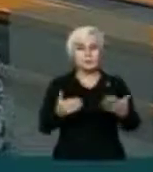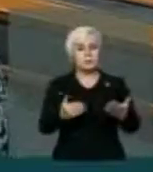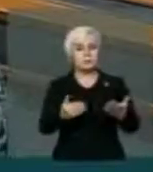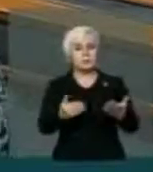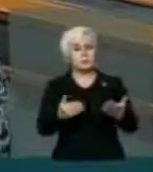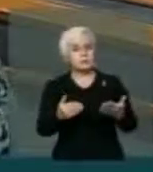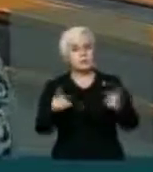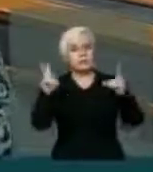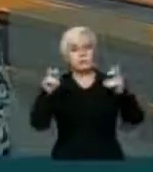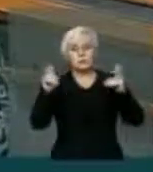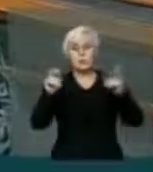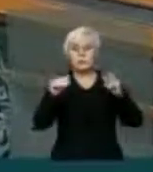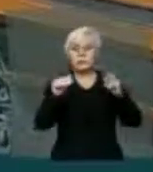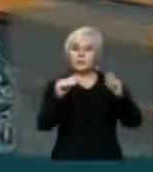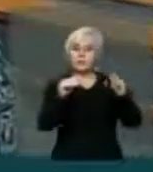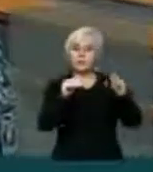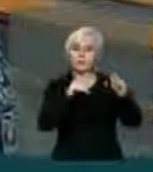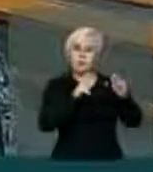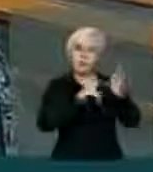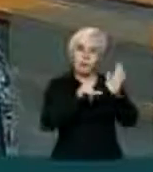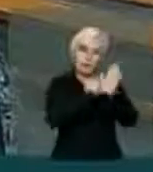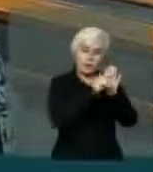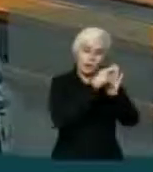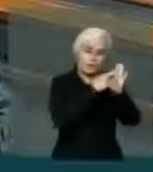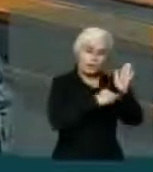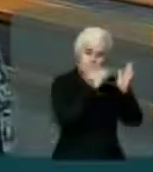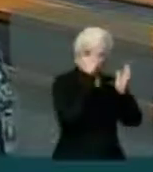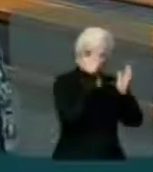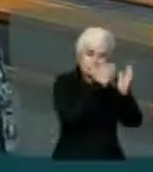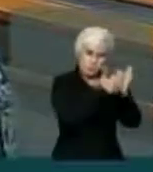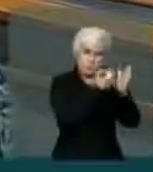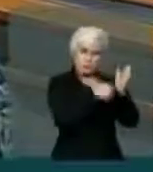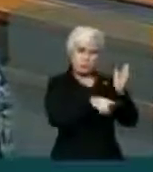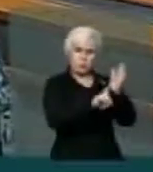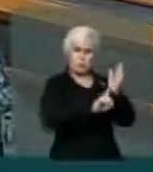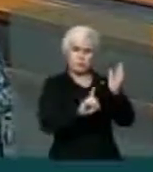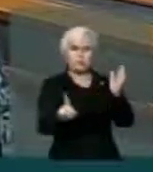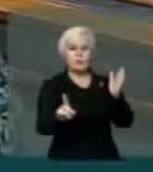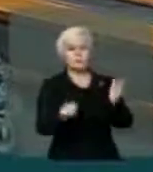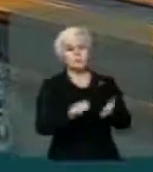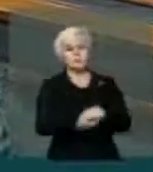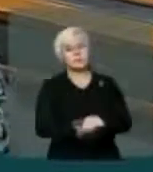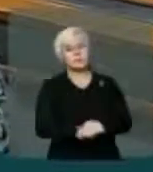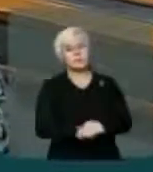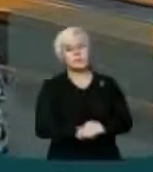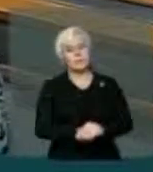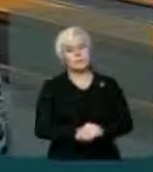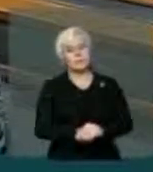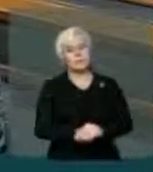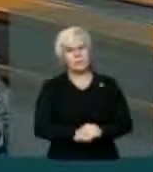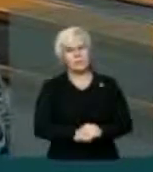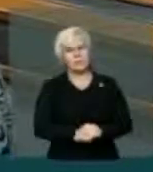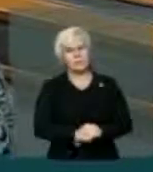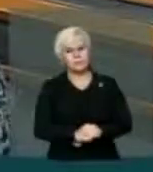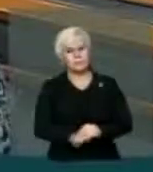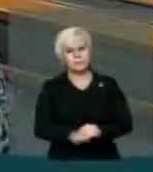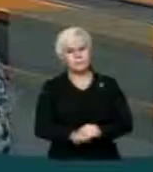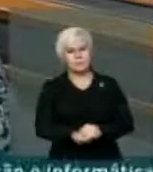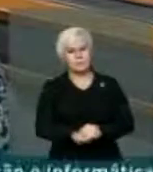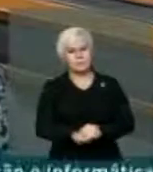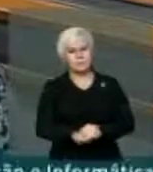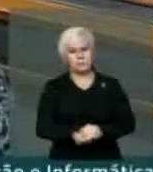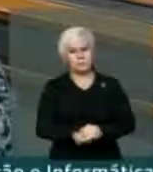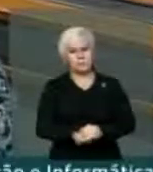com o concessionário, a respeito do cumprimento ou não das exigências legais a que ele estava submetido como concessionário.